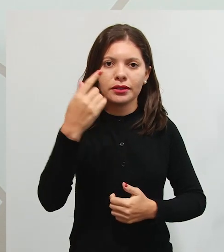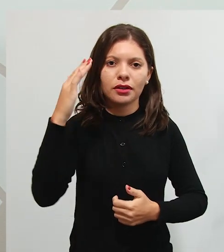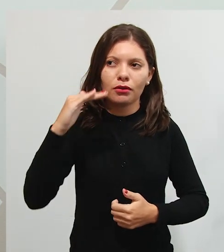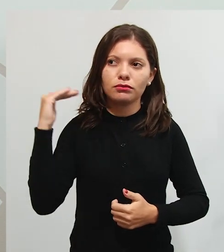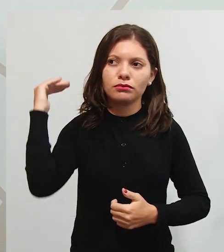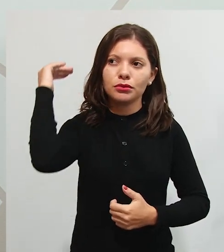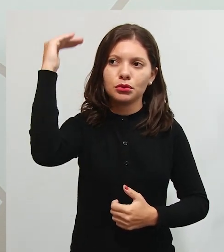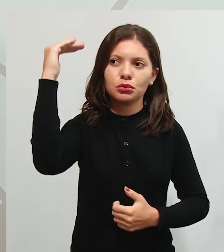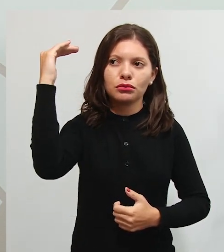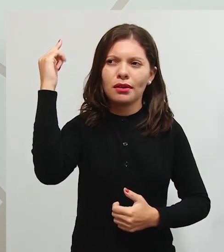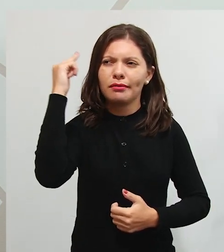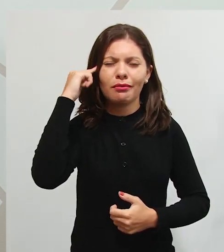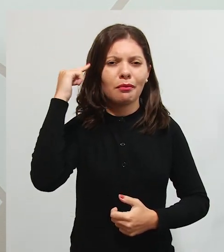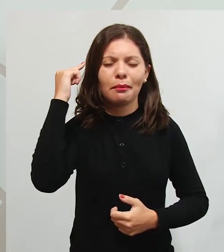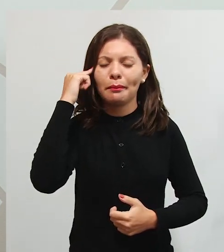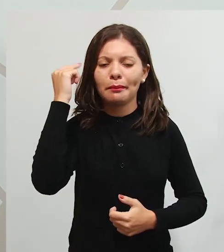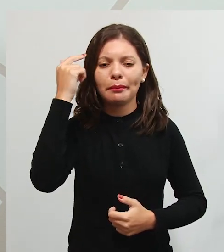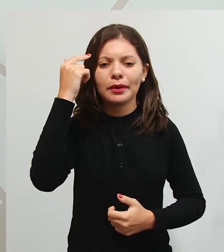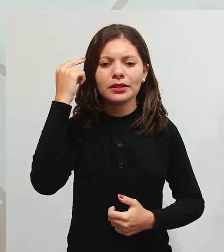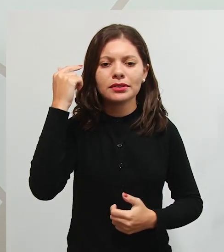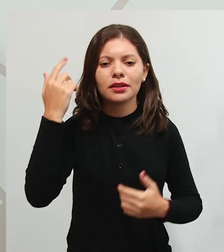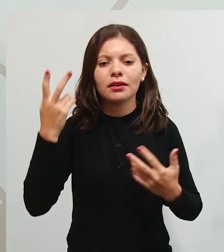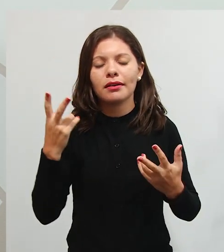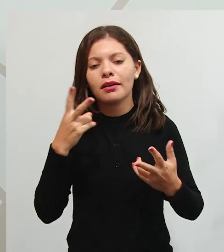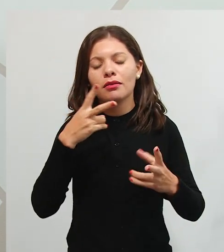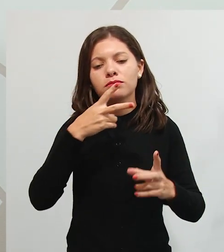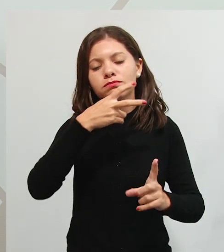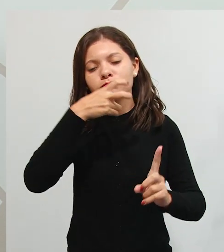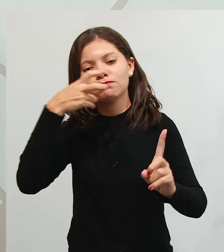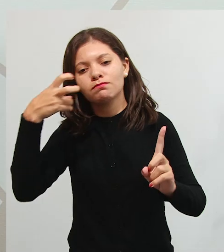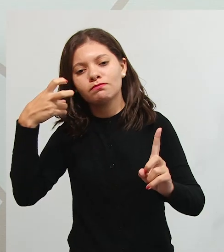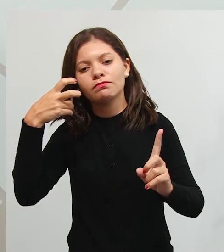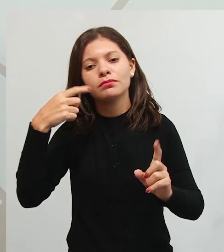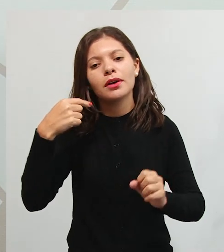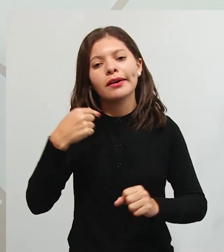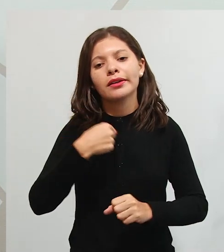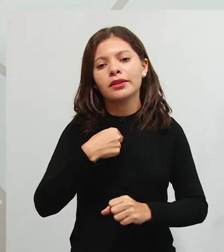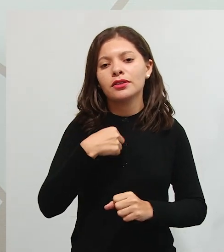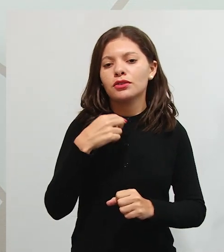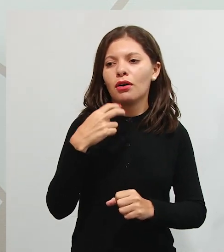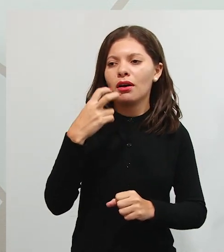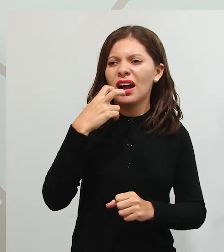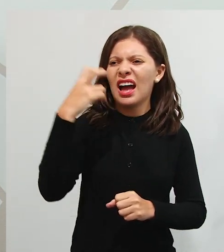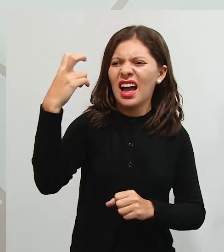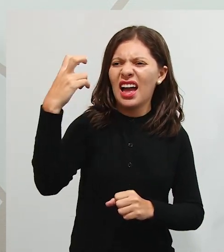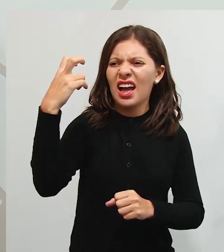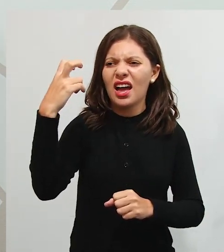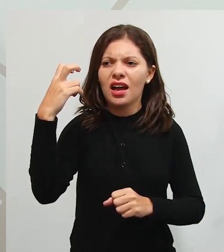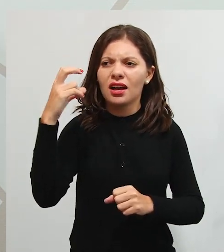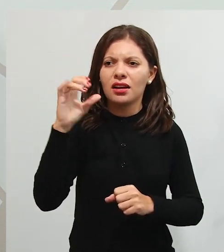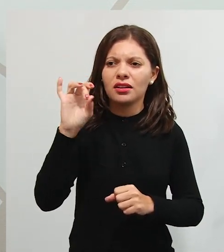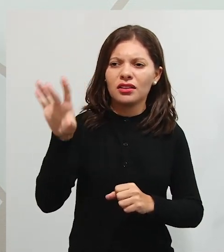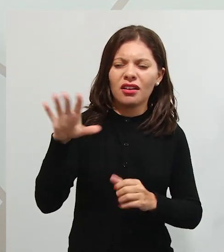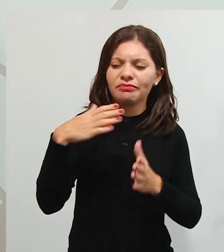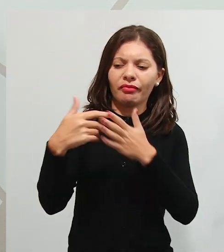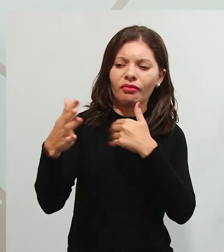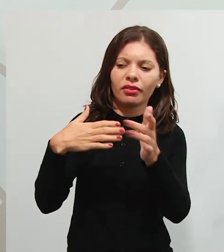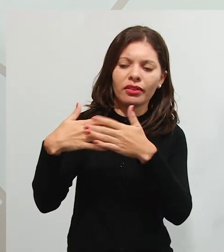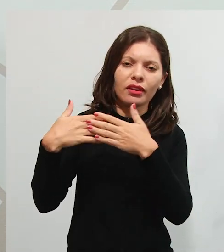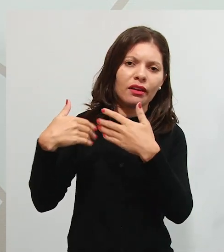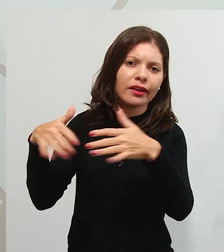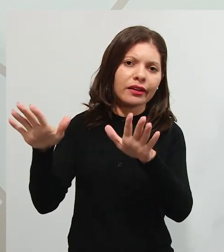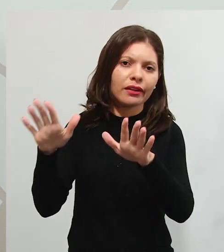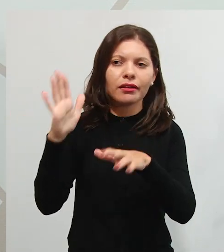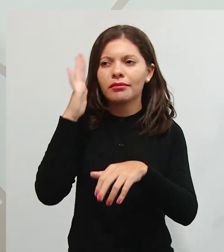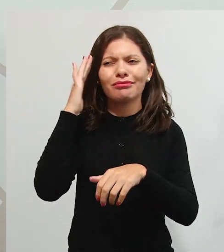não está ainda pensando com aquela mesma visão. Para nós é só uma gritaria, ele está fazendo uma coisa ali que